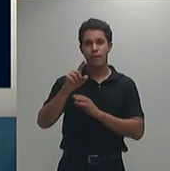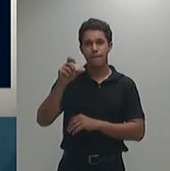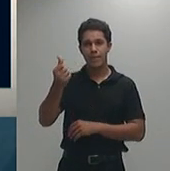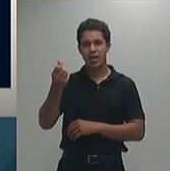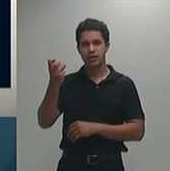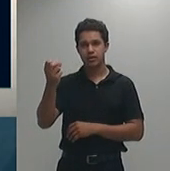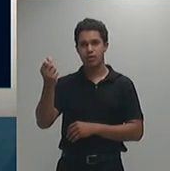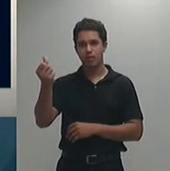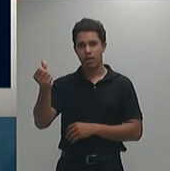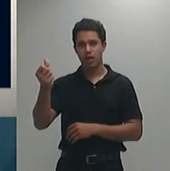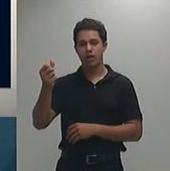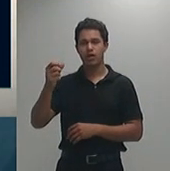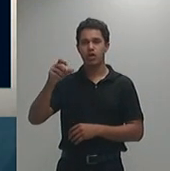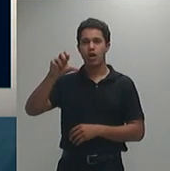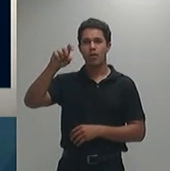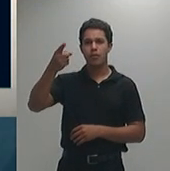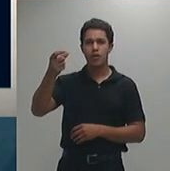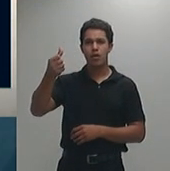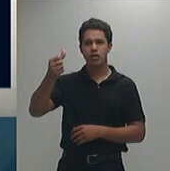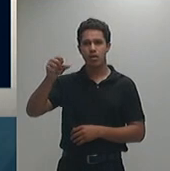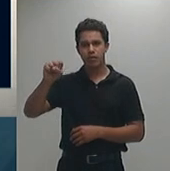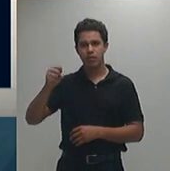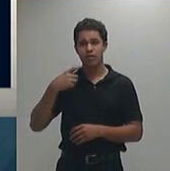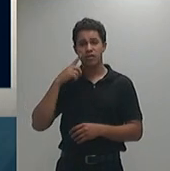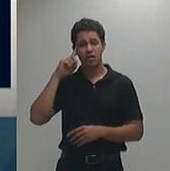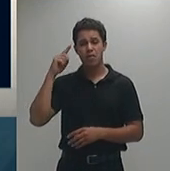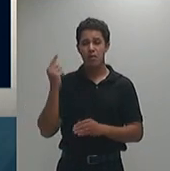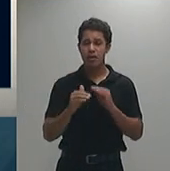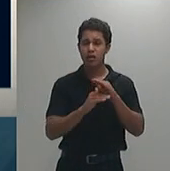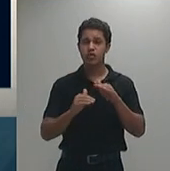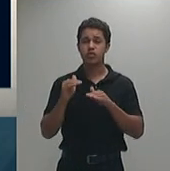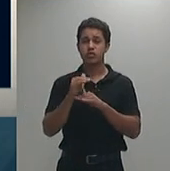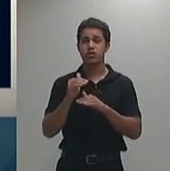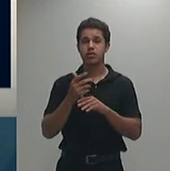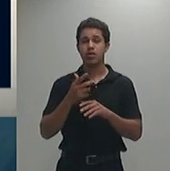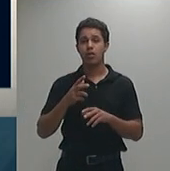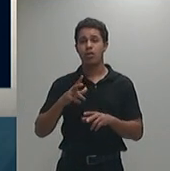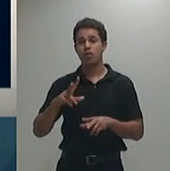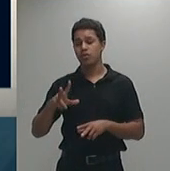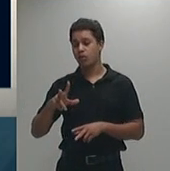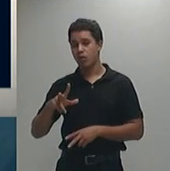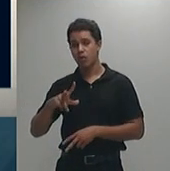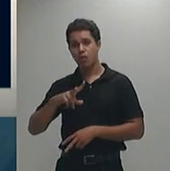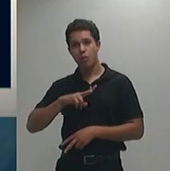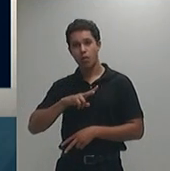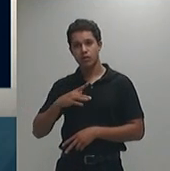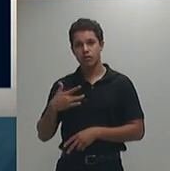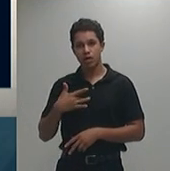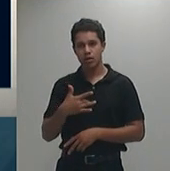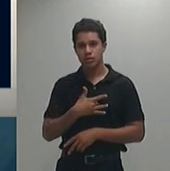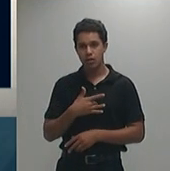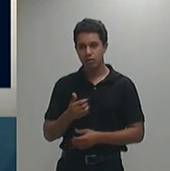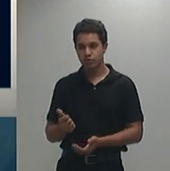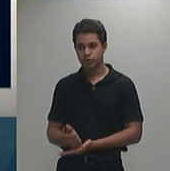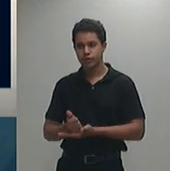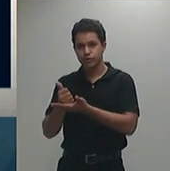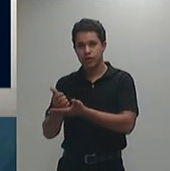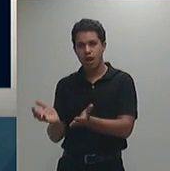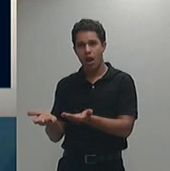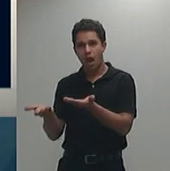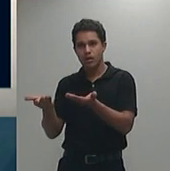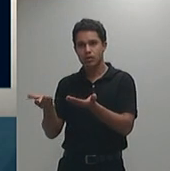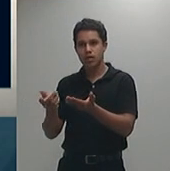regula a suspensão EA rescisão unilateral dos planos privados de assistência à saúde no